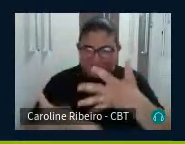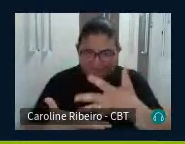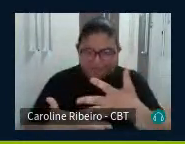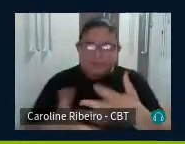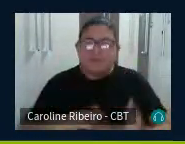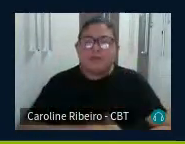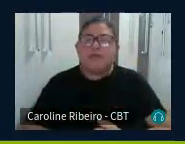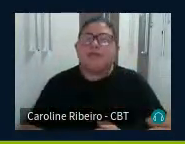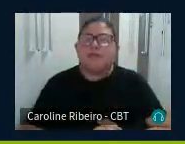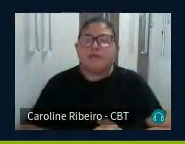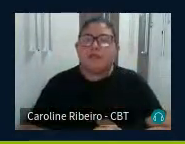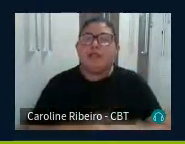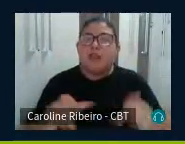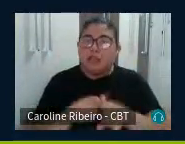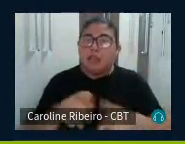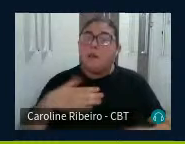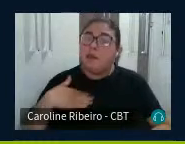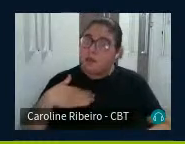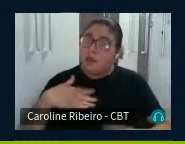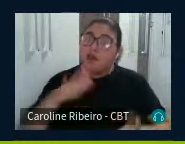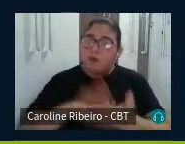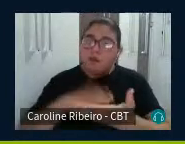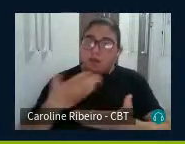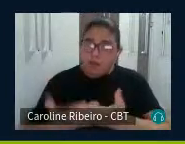sinalizando. Eu também sou intérprete do Campus Cubatão.